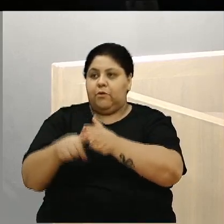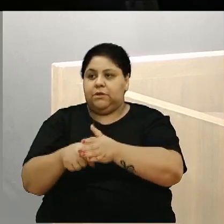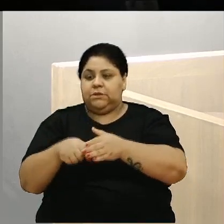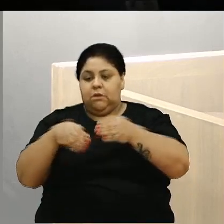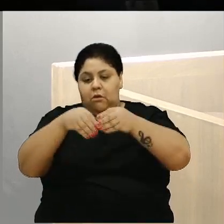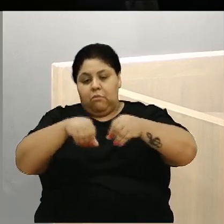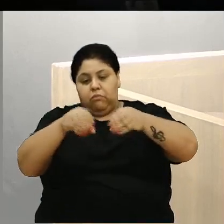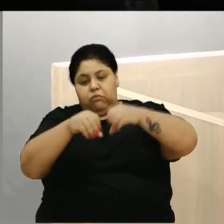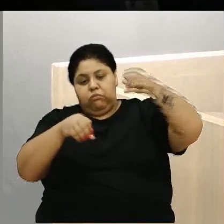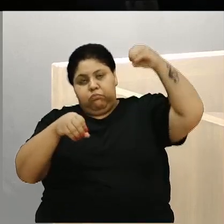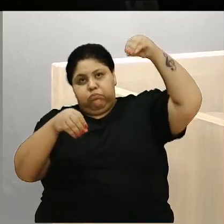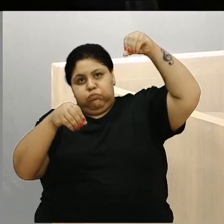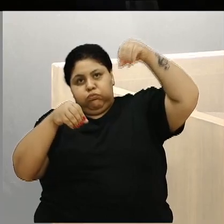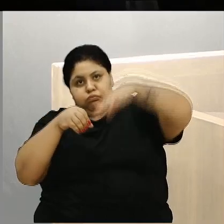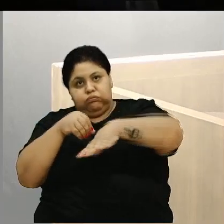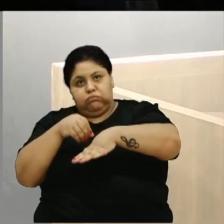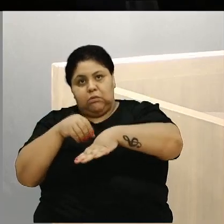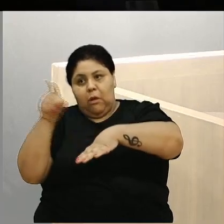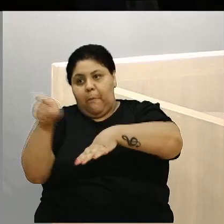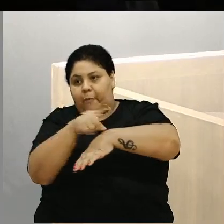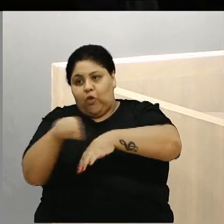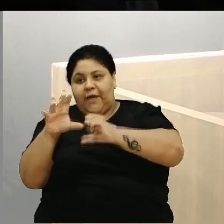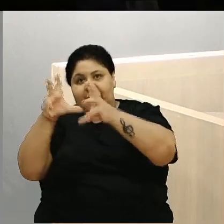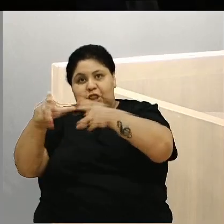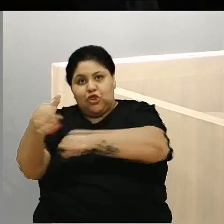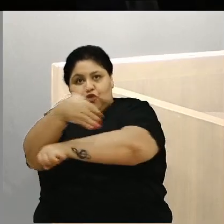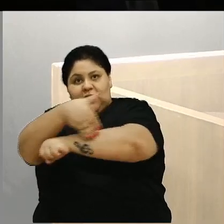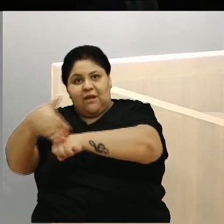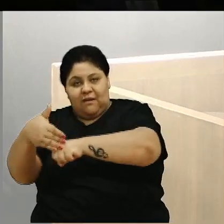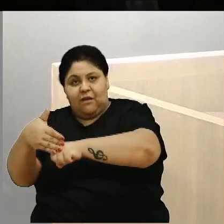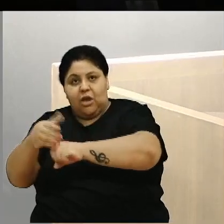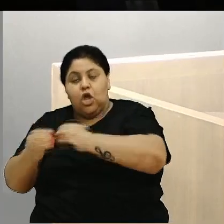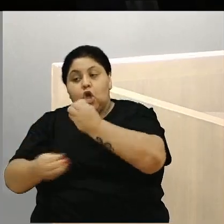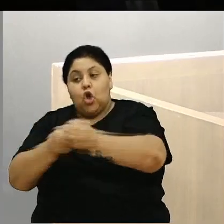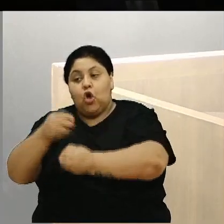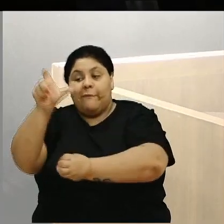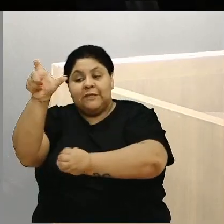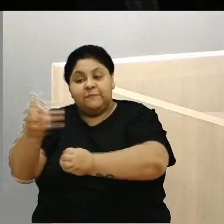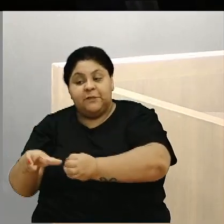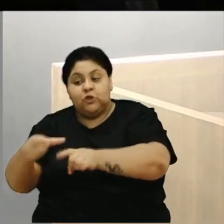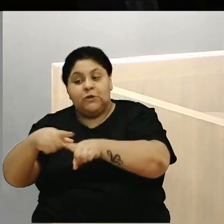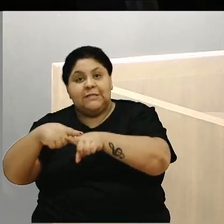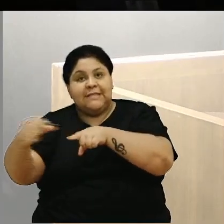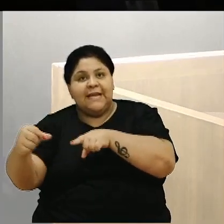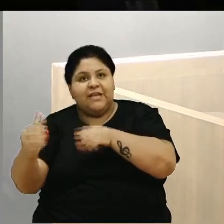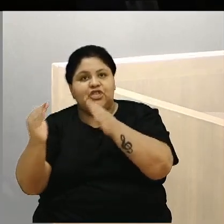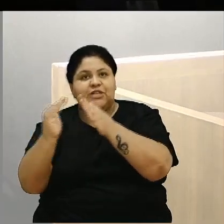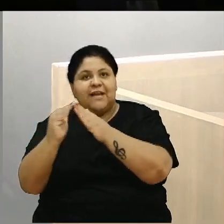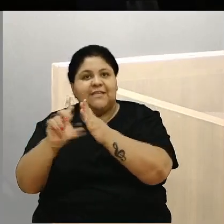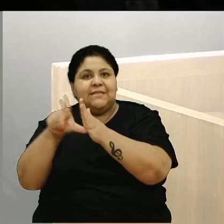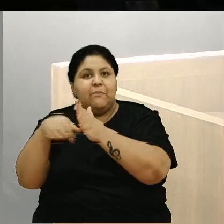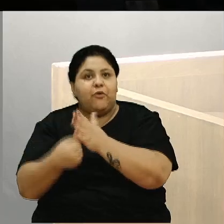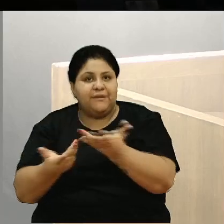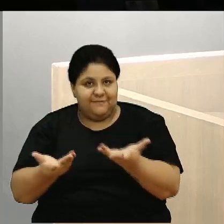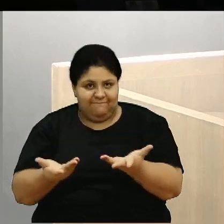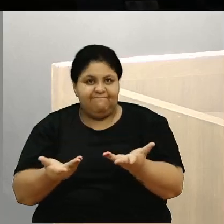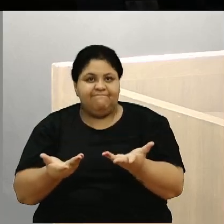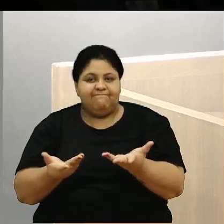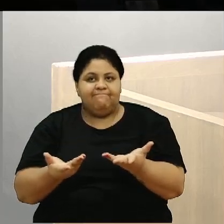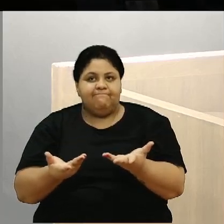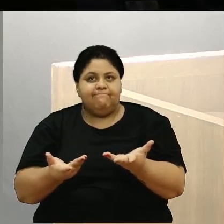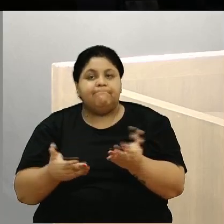e como é que as pessoas que estão naquela região da Rota do Sol vão se locomover, porque a gente tem recebido abastecimentos,